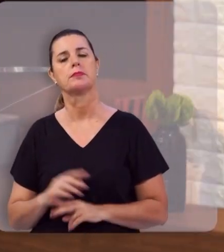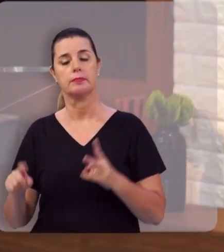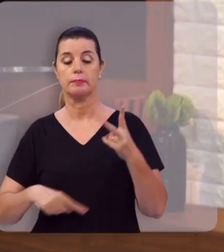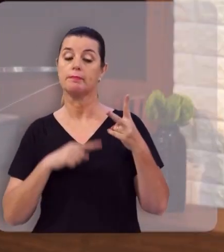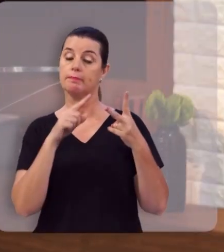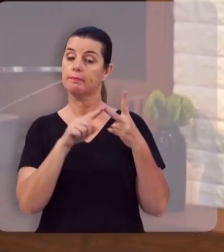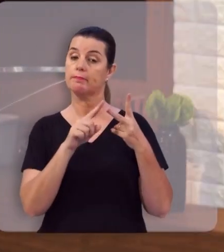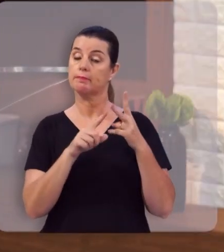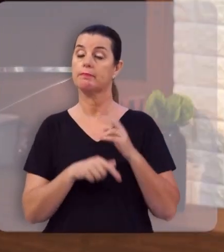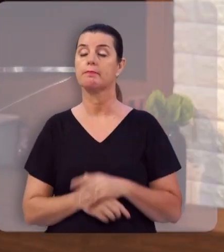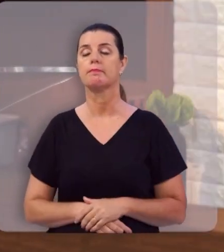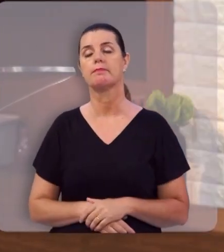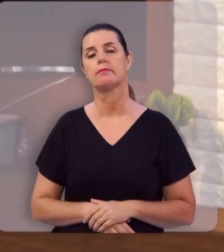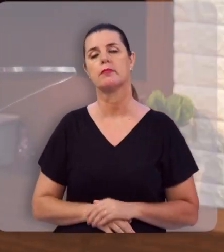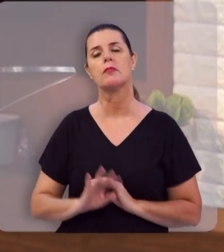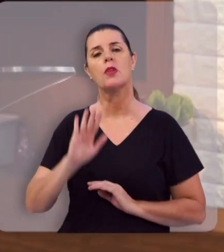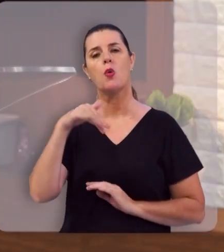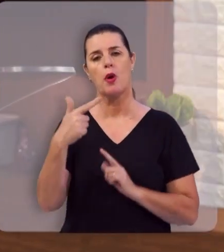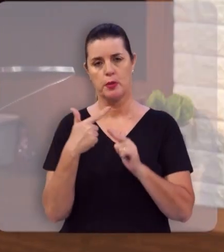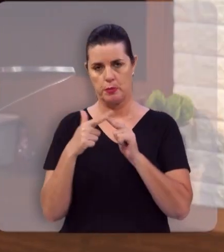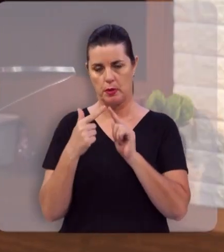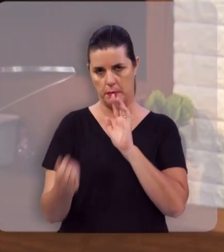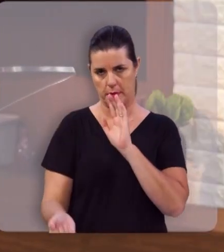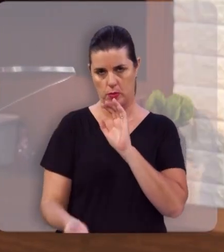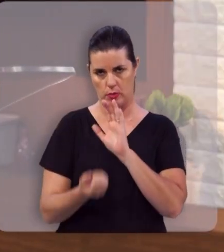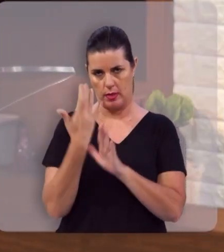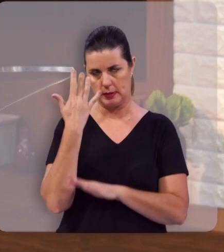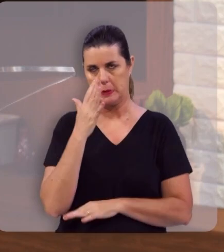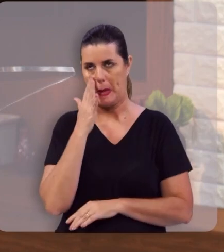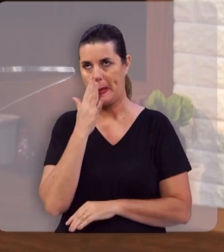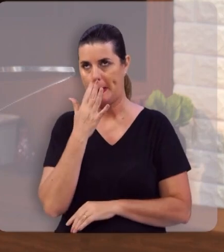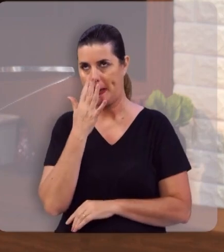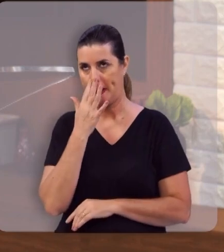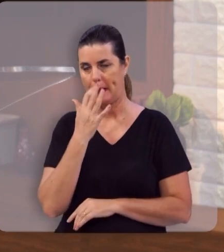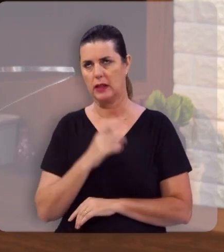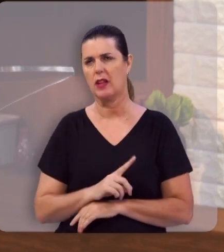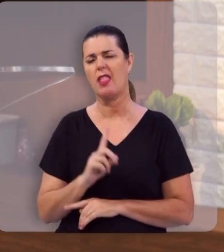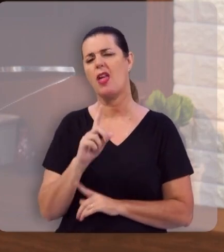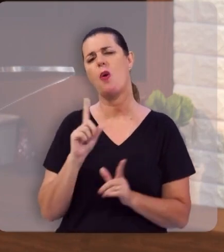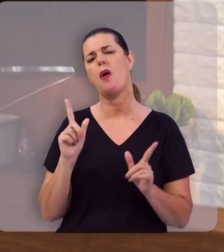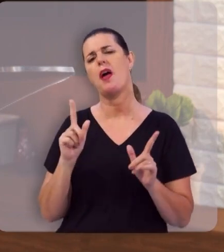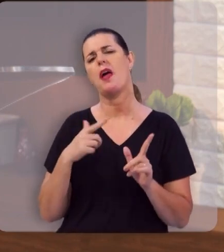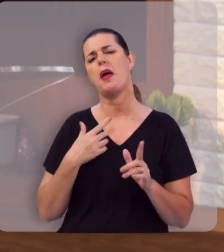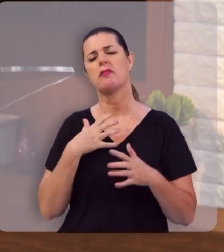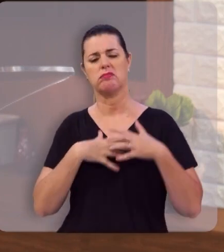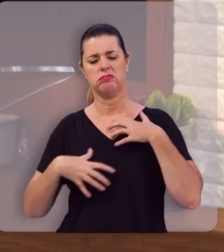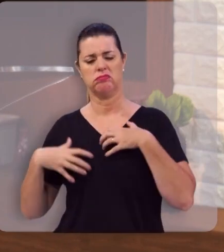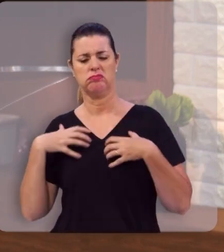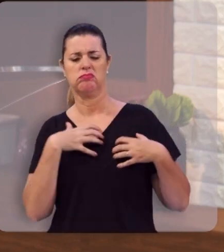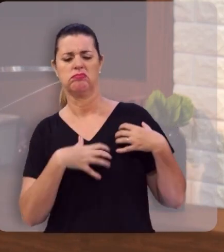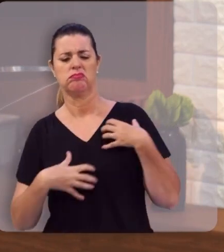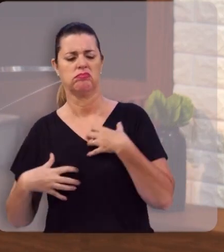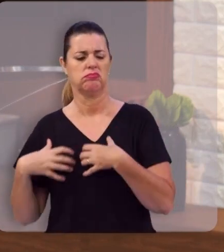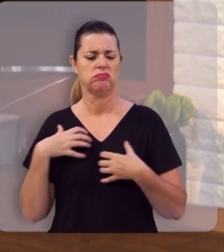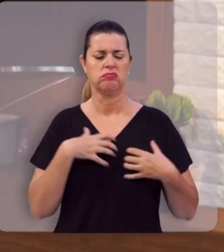Segundo lugar, quando a crise chega, ela não deve ser motivo de